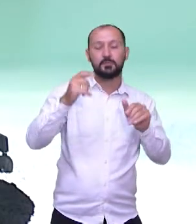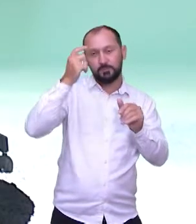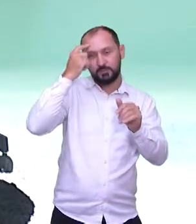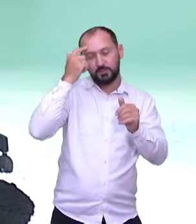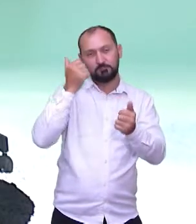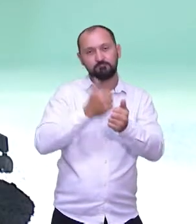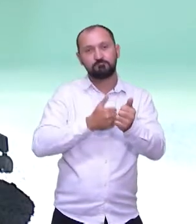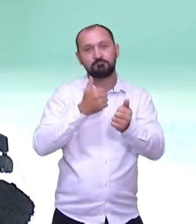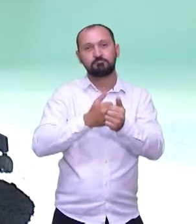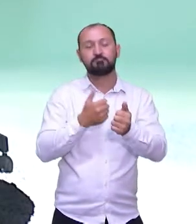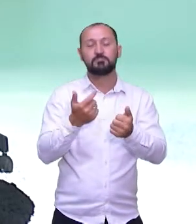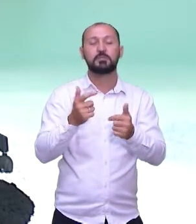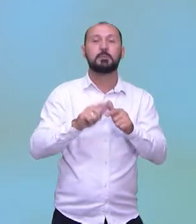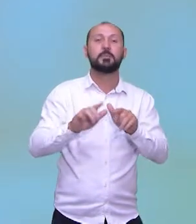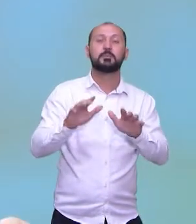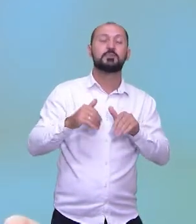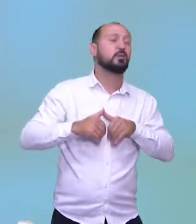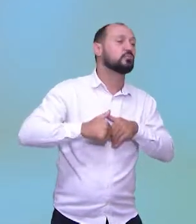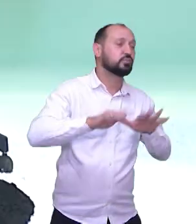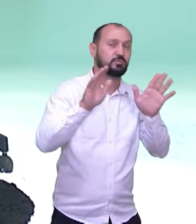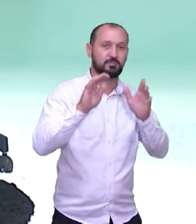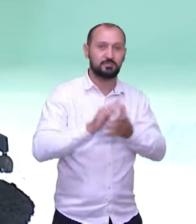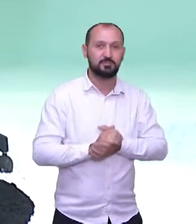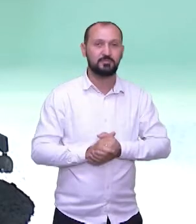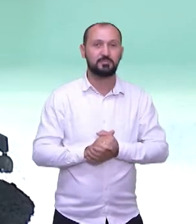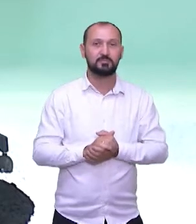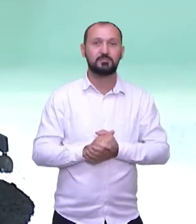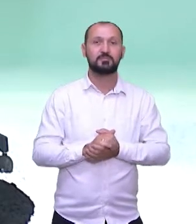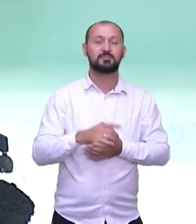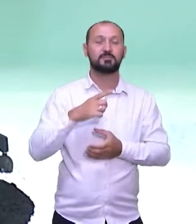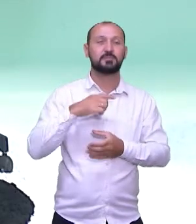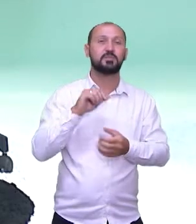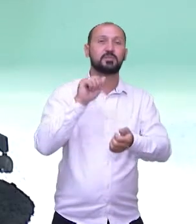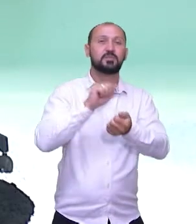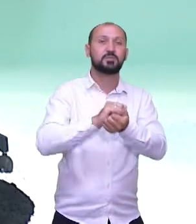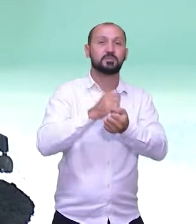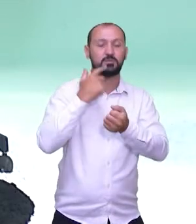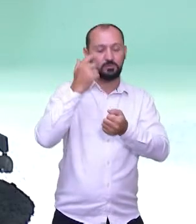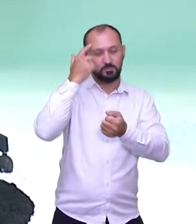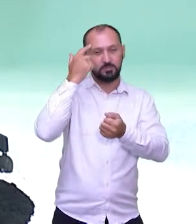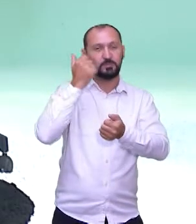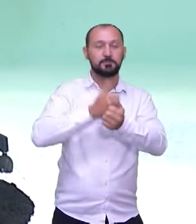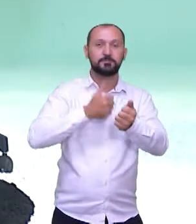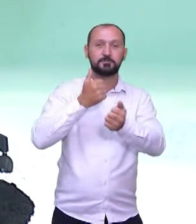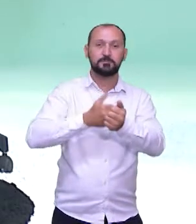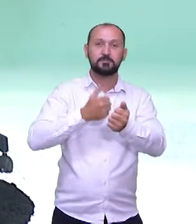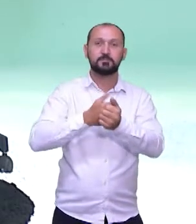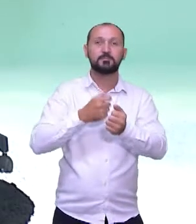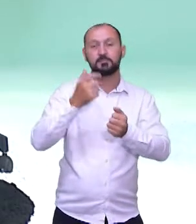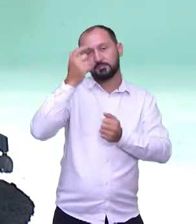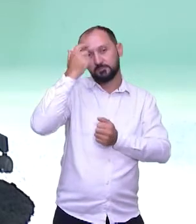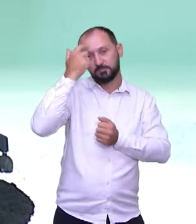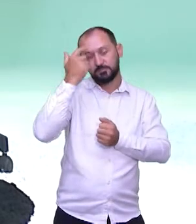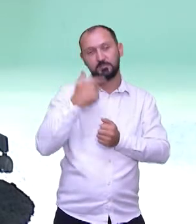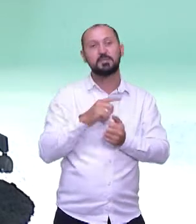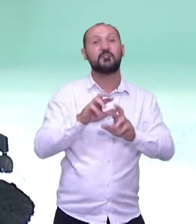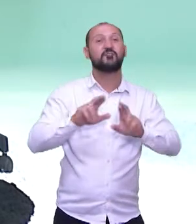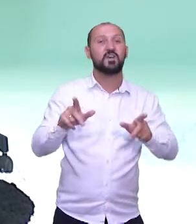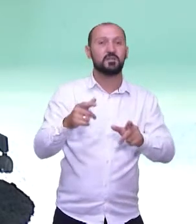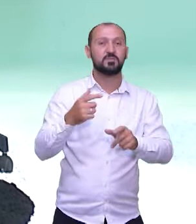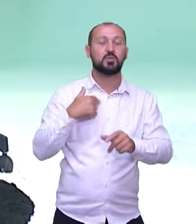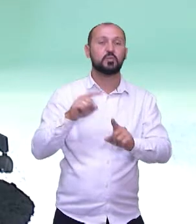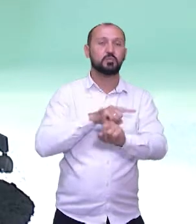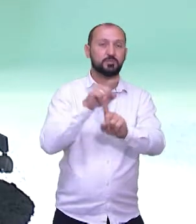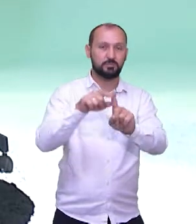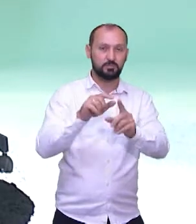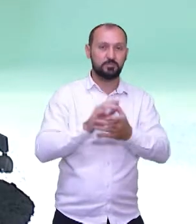sem a caixa. A caixa não tem nem mais que estar na mesa. Joga a caixa fora. Joga a caixa fora. A gente tem que estar lá na frente buscando soluções e realmente a pensar fora da curva.